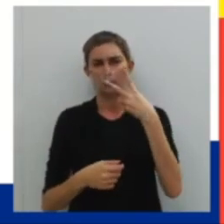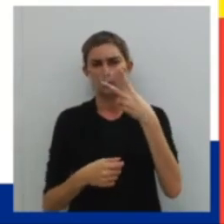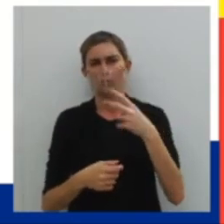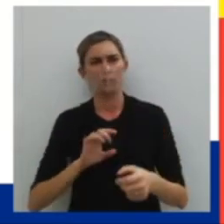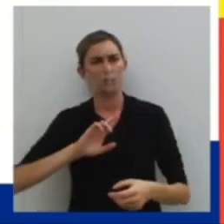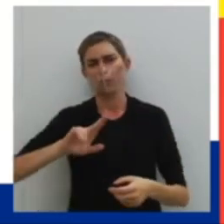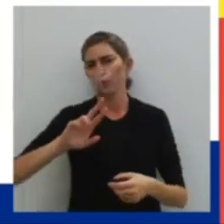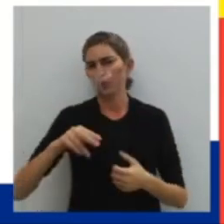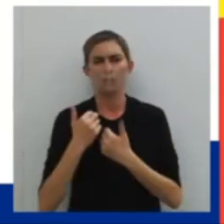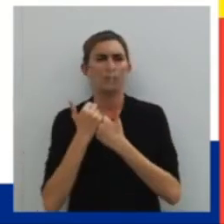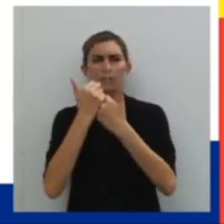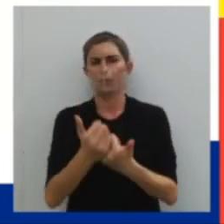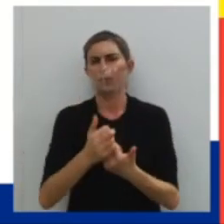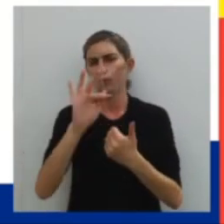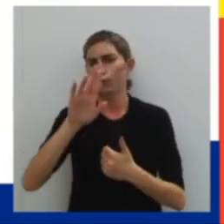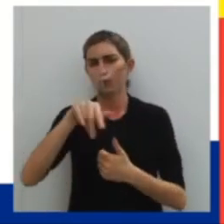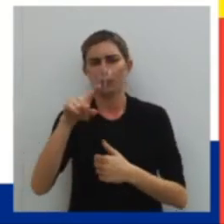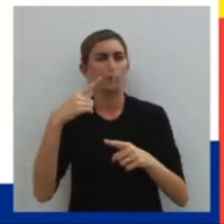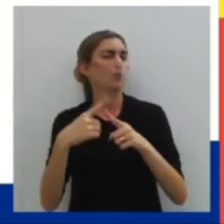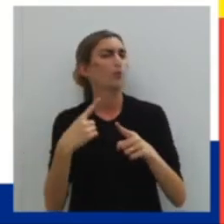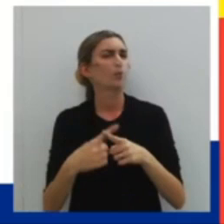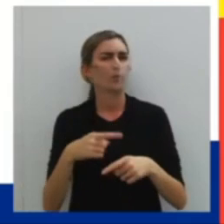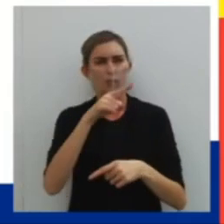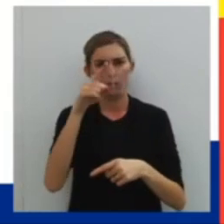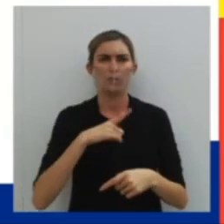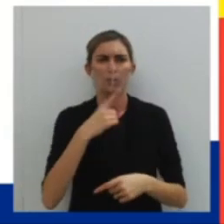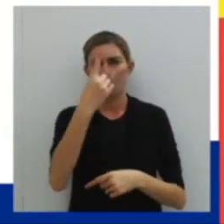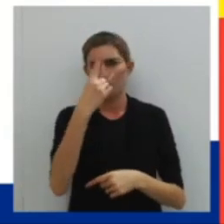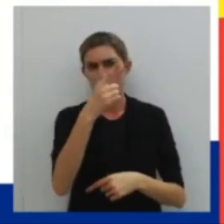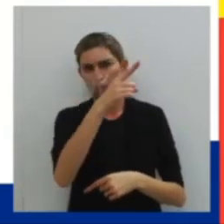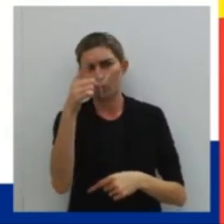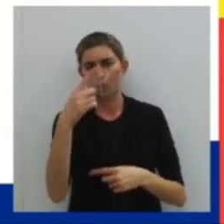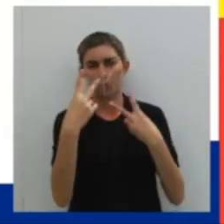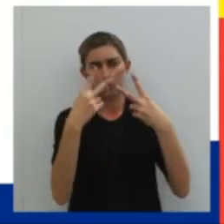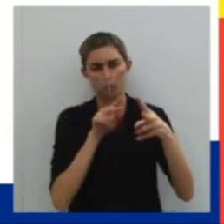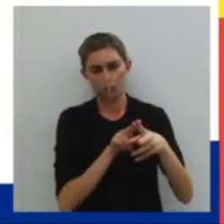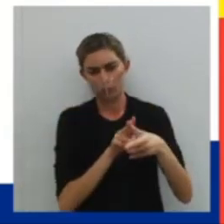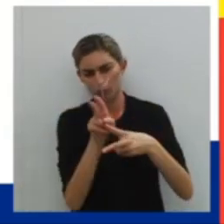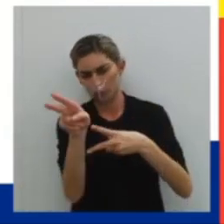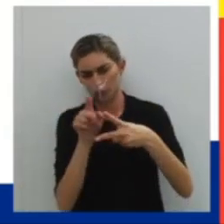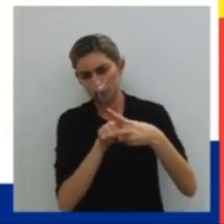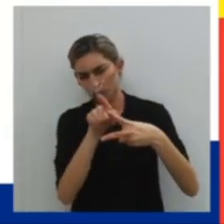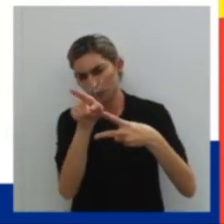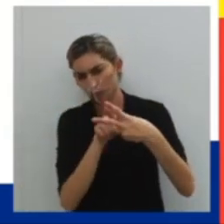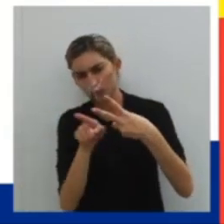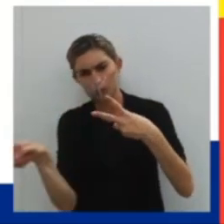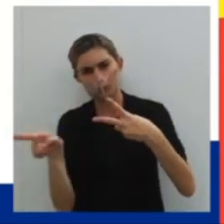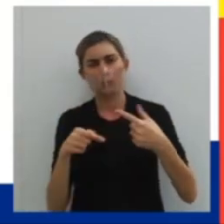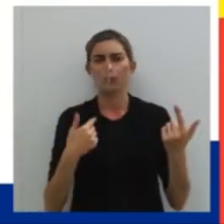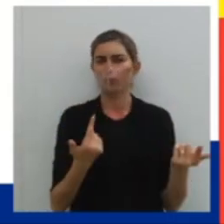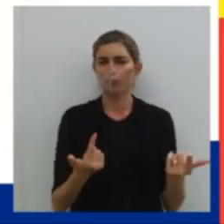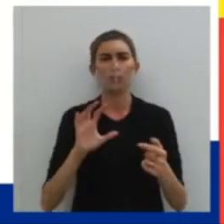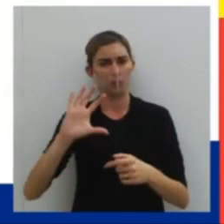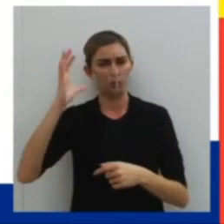ela não representa uma função. Por quê? Porque tem um elemento aqui que dele partem duas setinhas, e